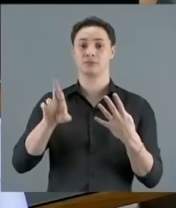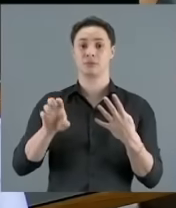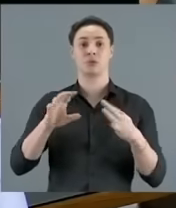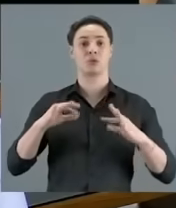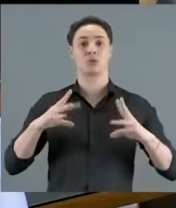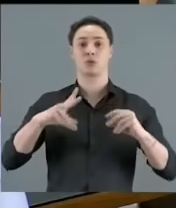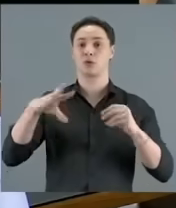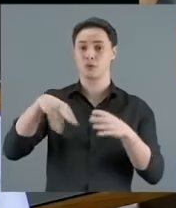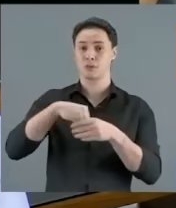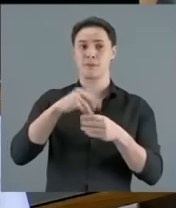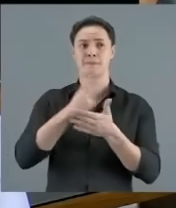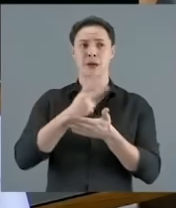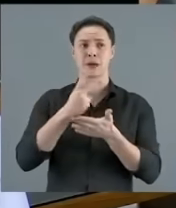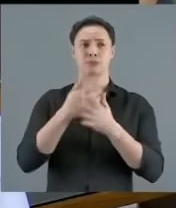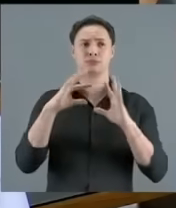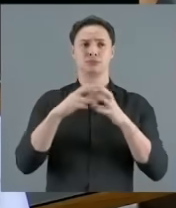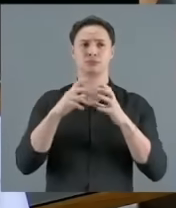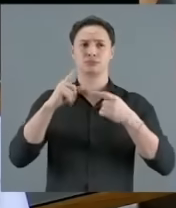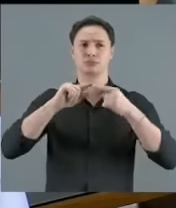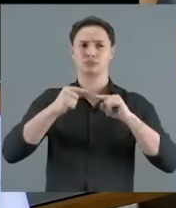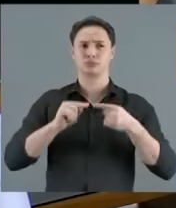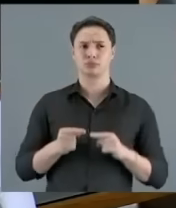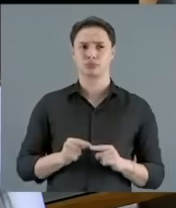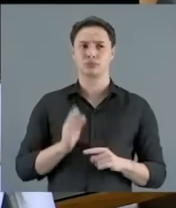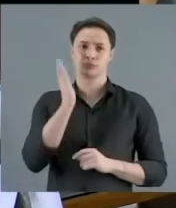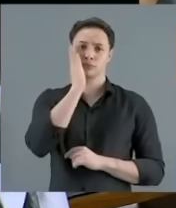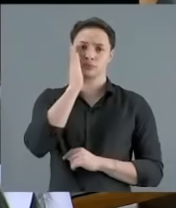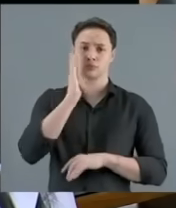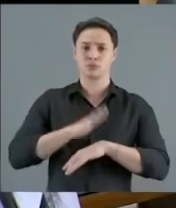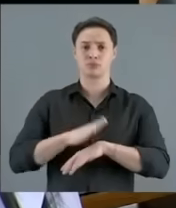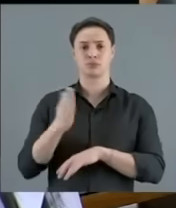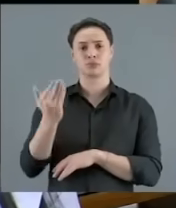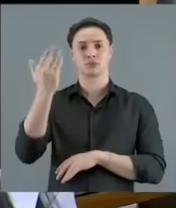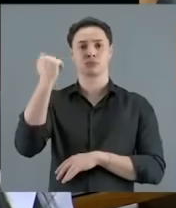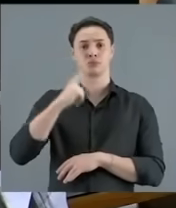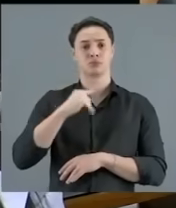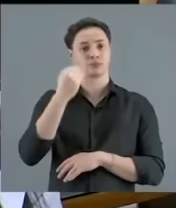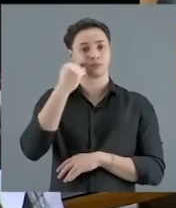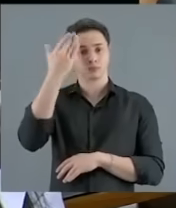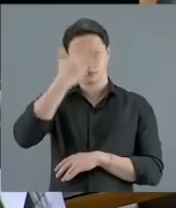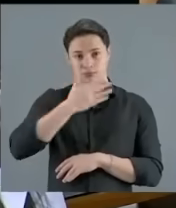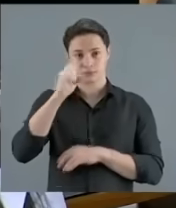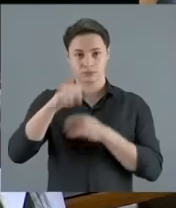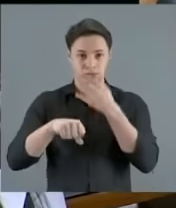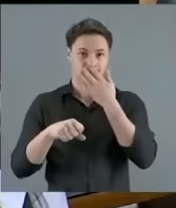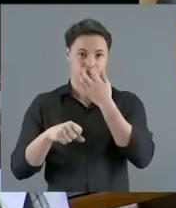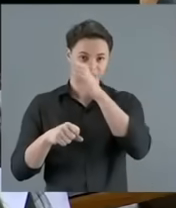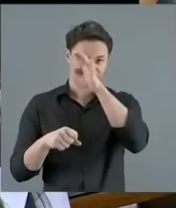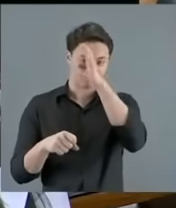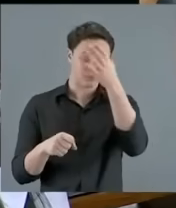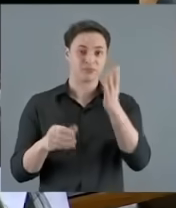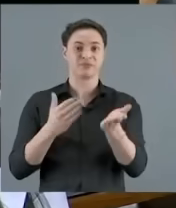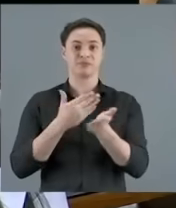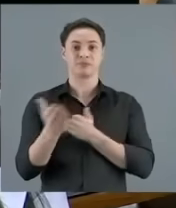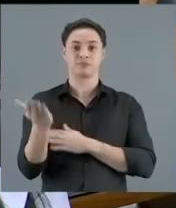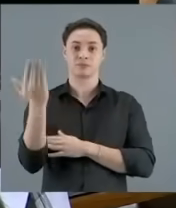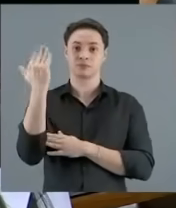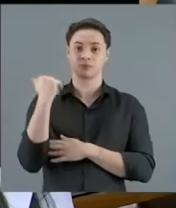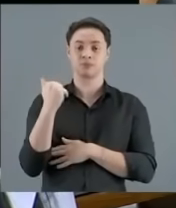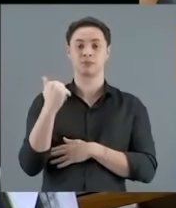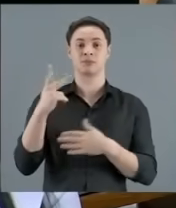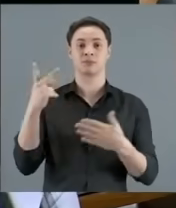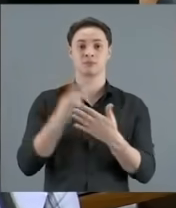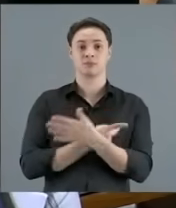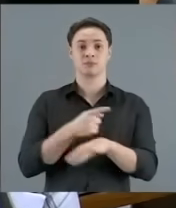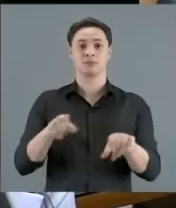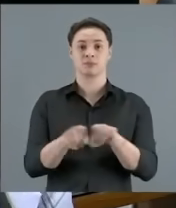estão dentro desse esquema desde a época em que isso aqui que eu provei começou a acontecer e na época, inclusive,